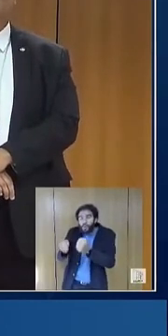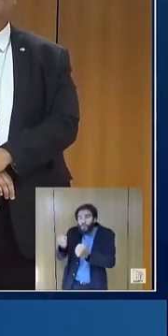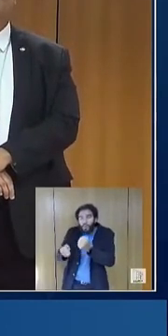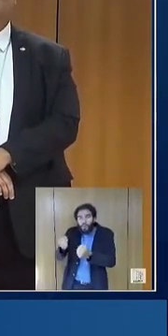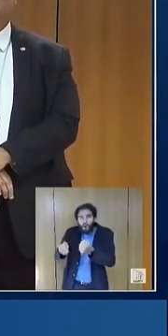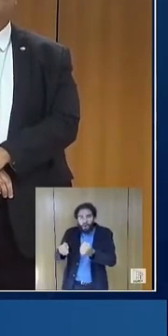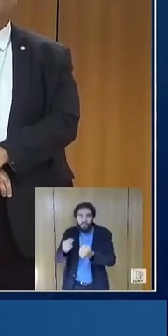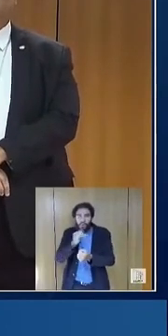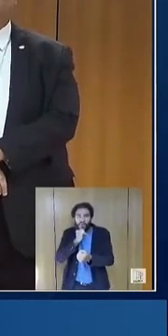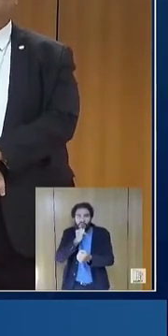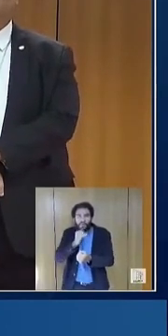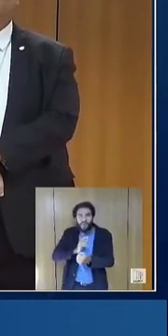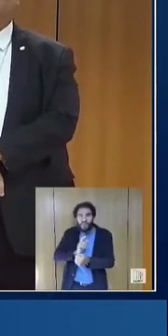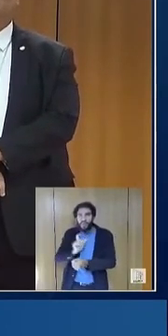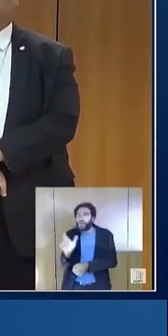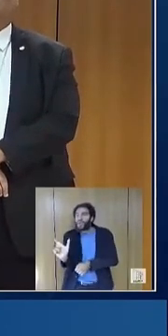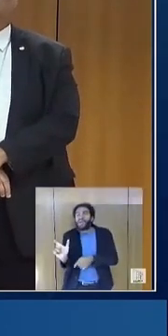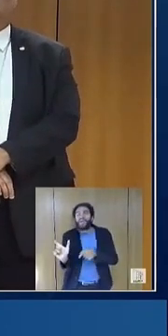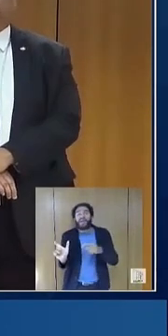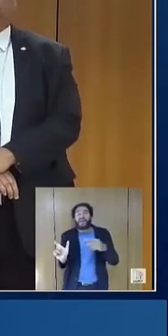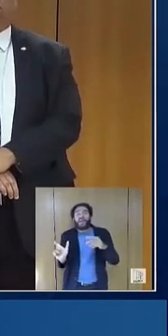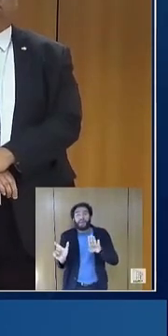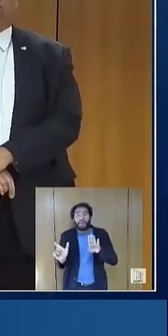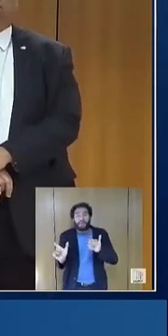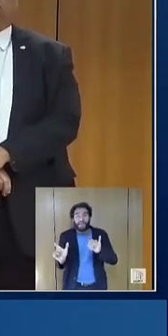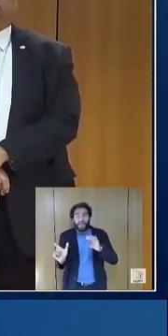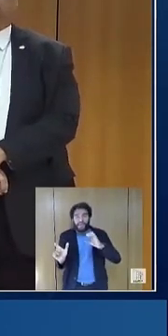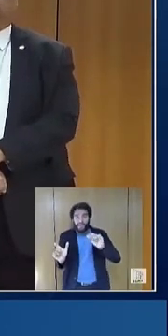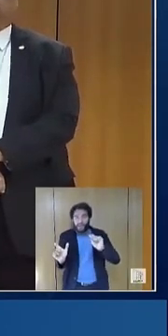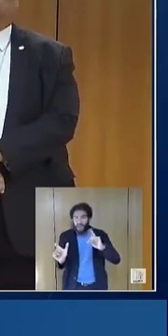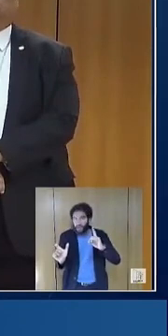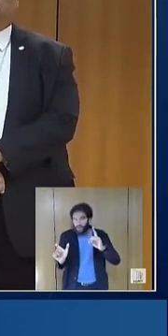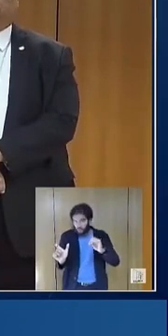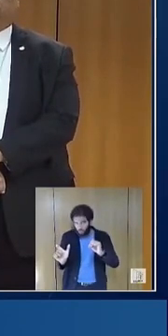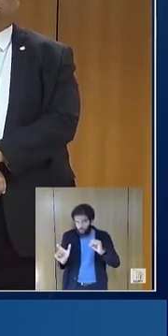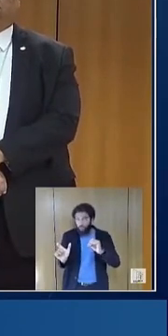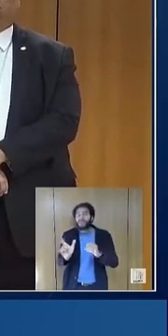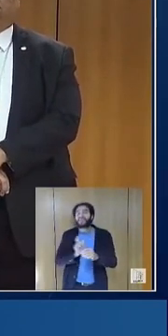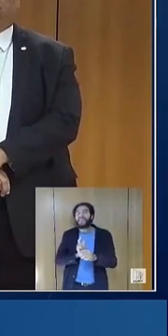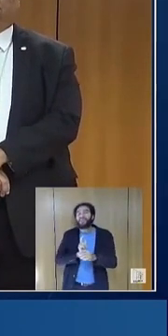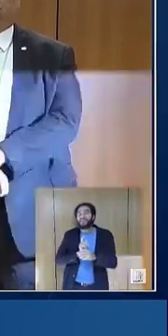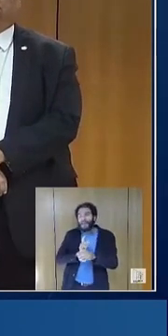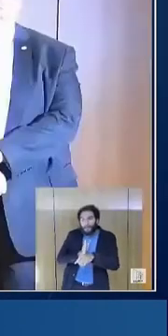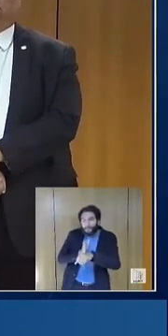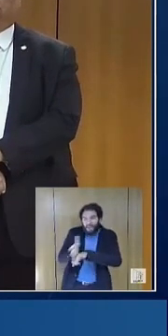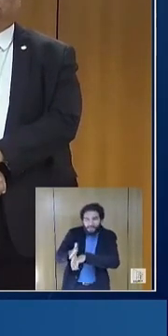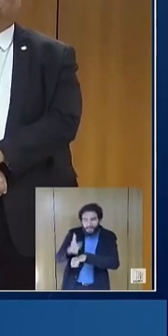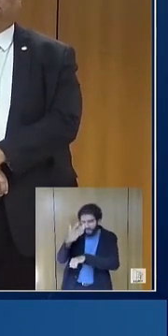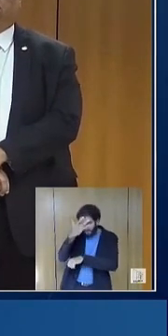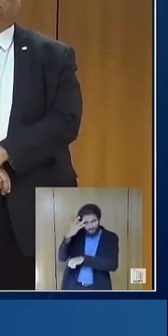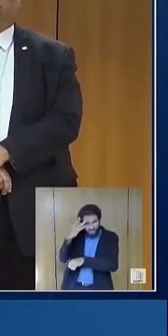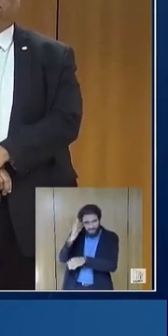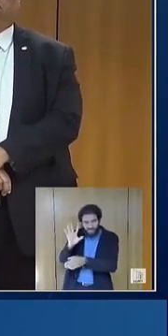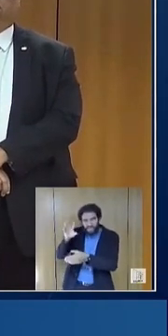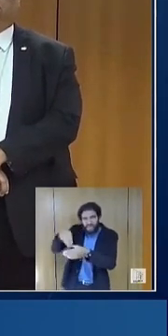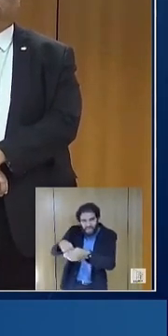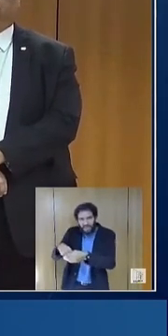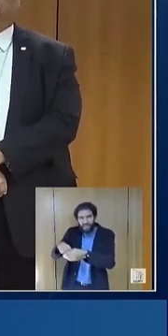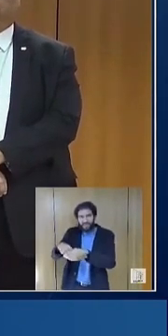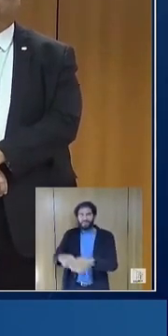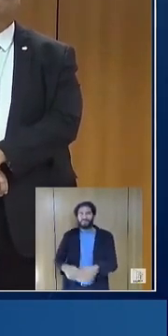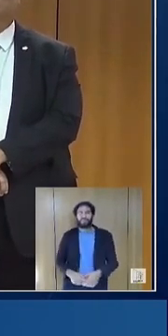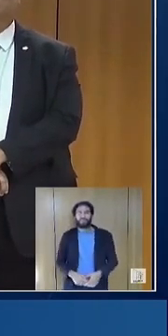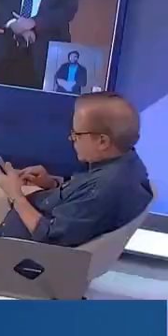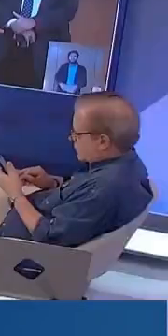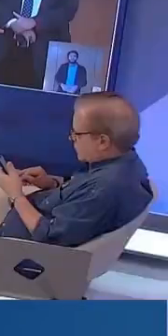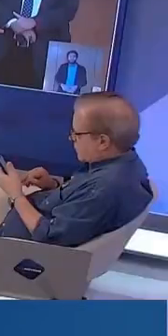importante para subsidiar, né, a busca pelos mandantes, e acho que a coletiva da Polícia